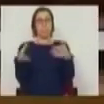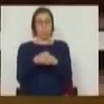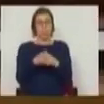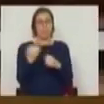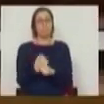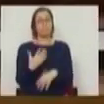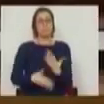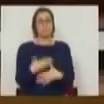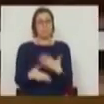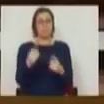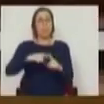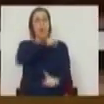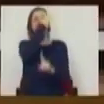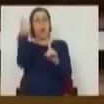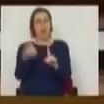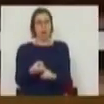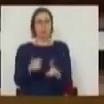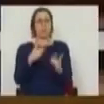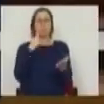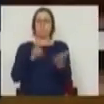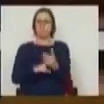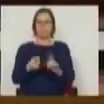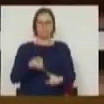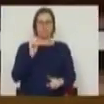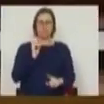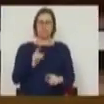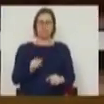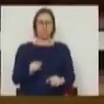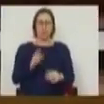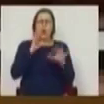em funcionamento 1 ano e não é verdade que não tenha